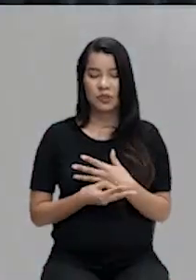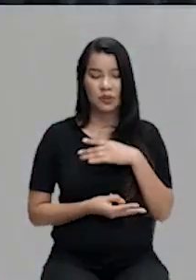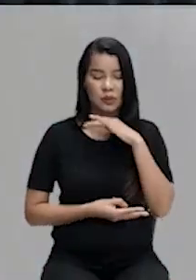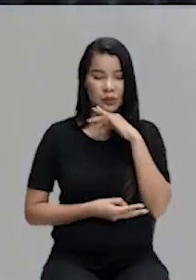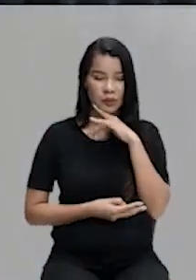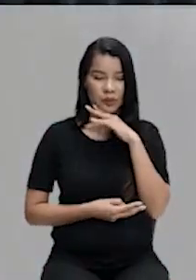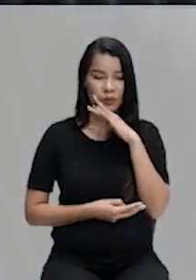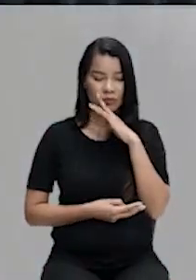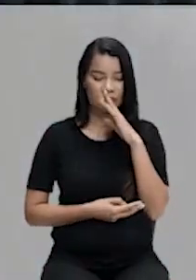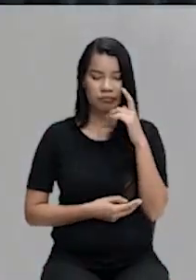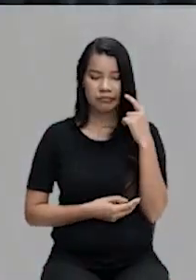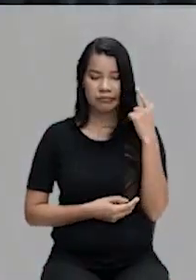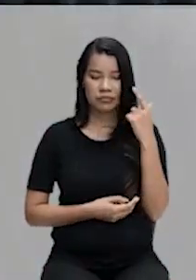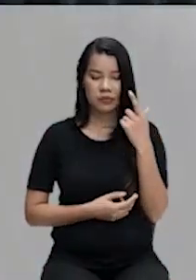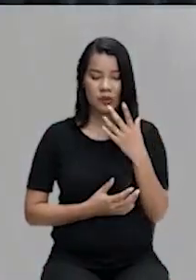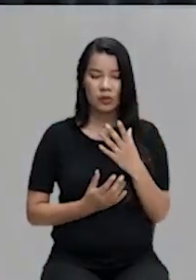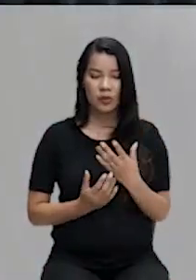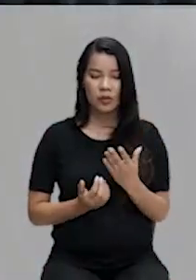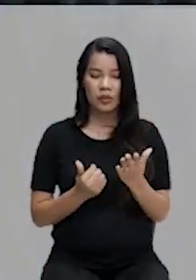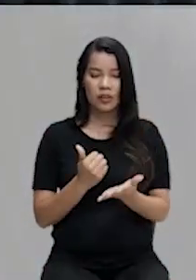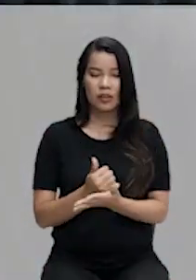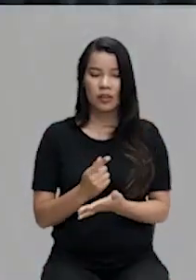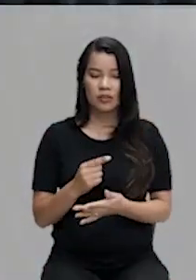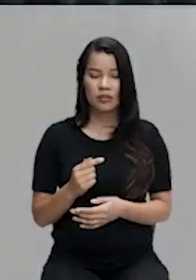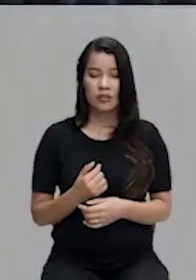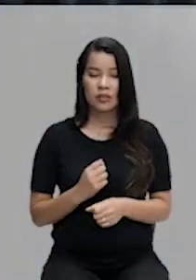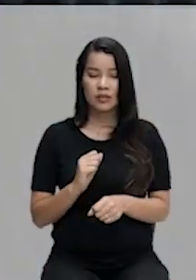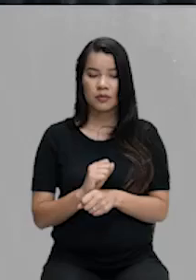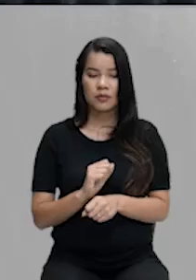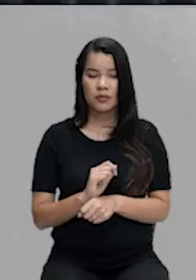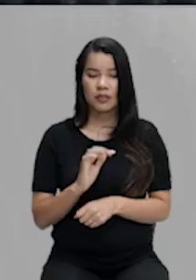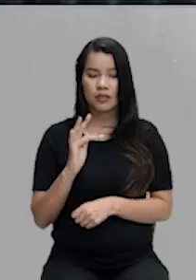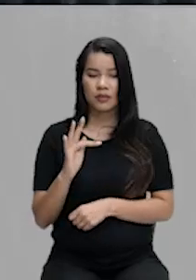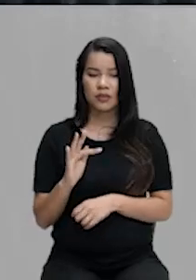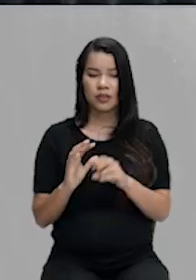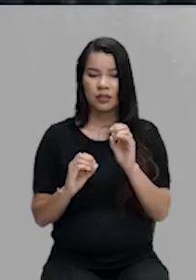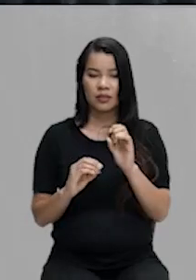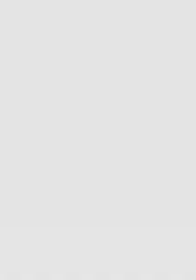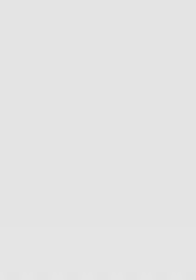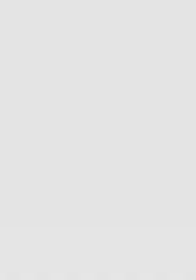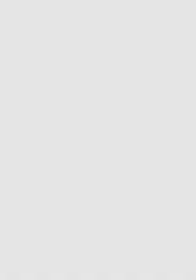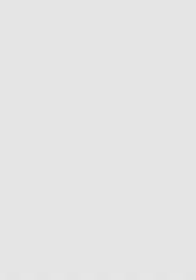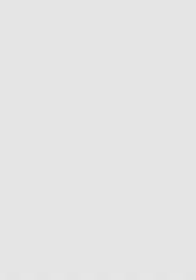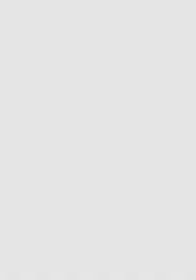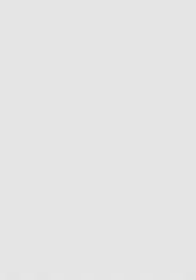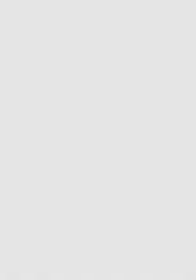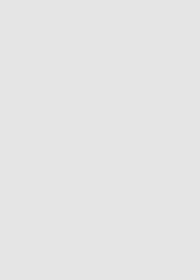enlouquecimento coletivo. Então, é isso, turma. Aguardo vocês na próxima aula.